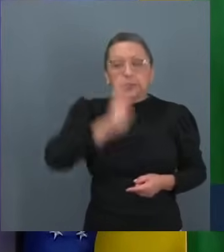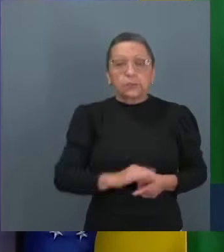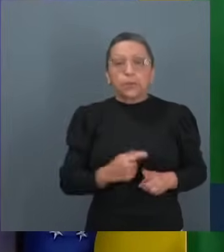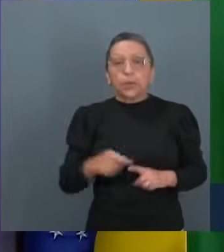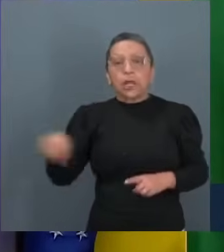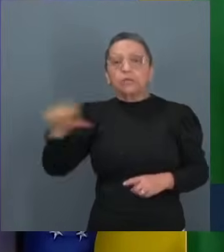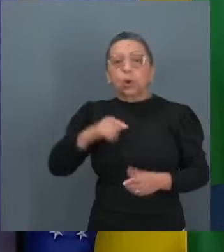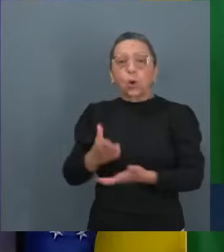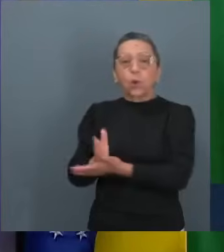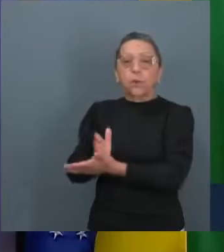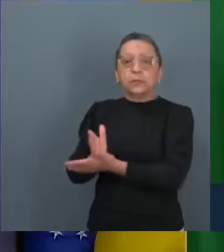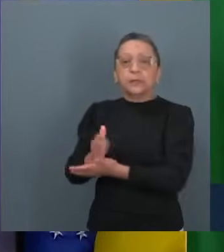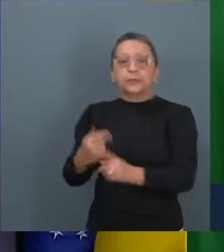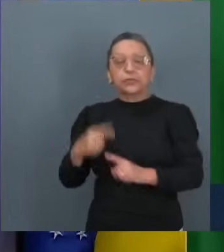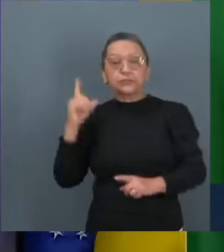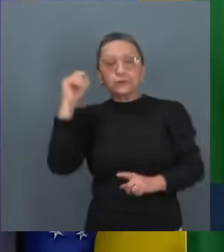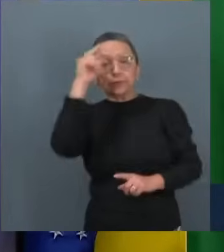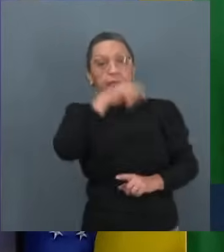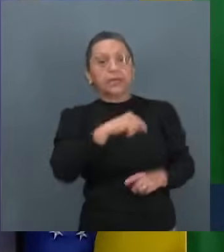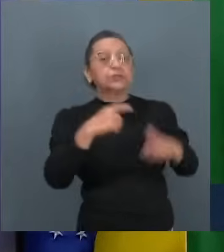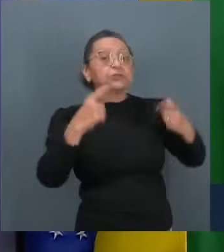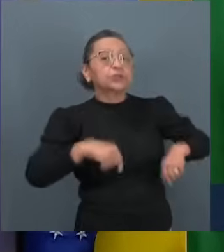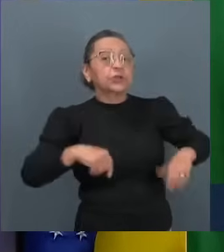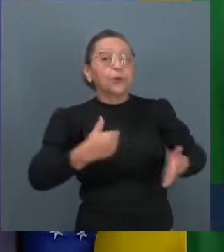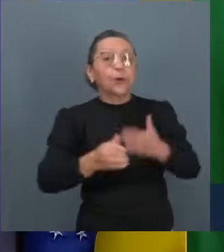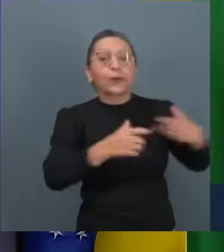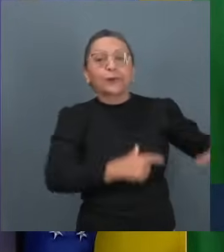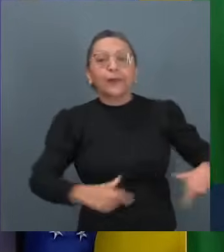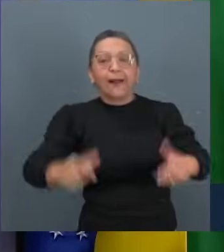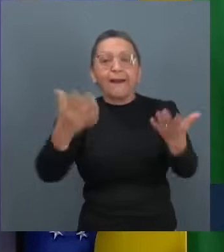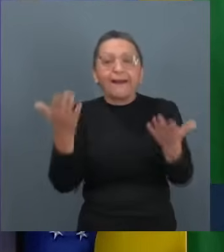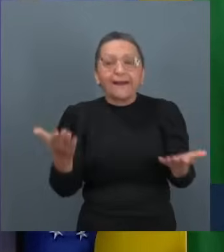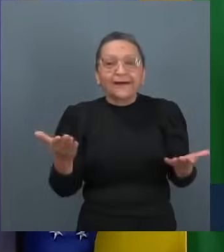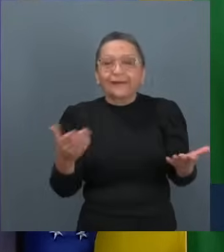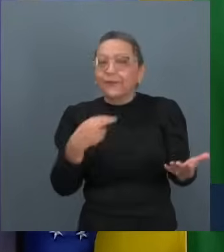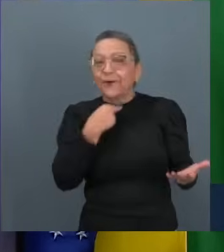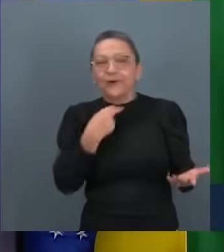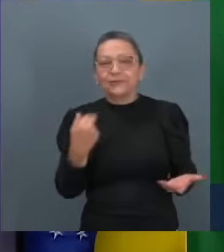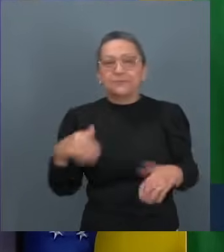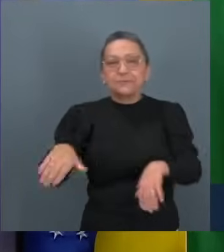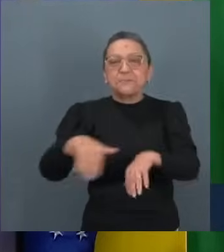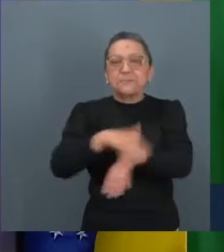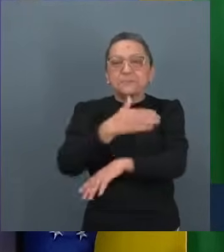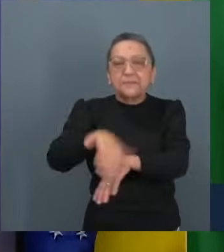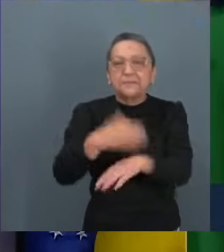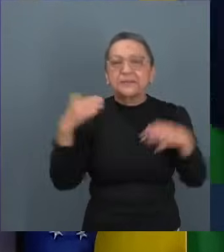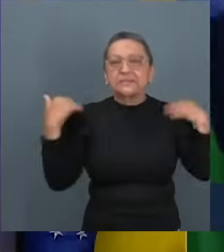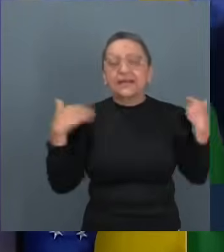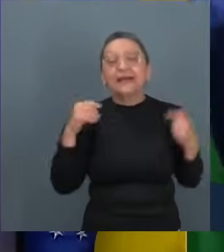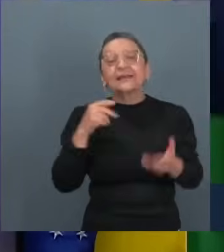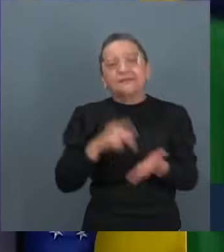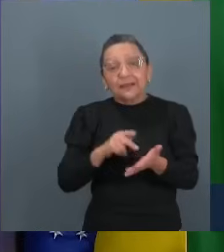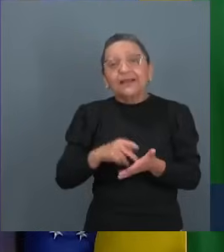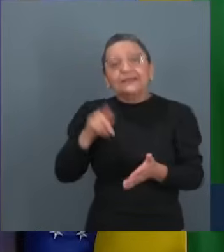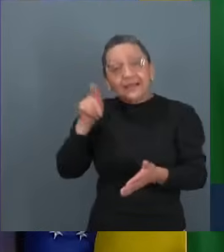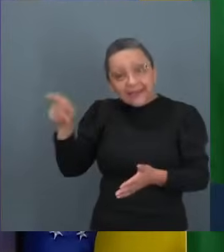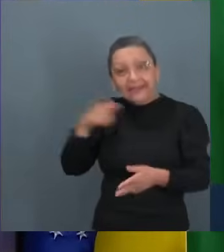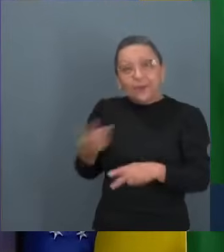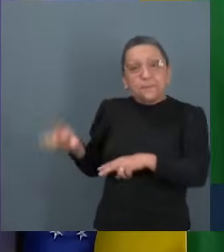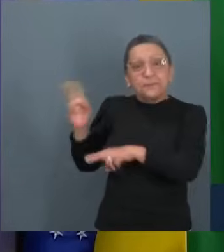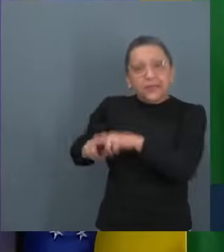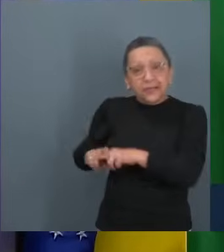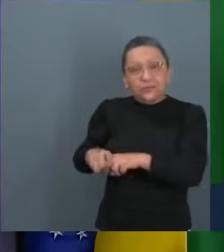por terem dificuldade de sair, sabe aonde? Nas ruas. Eles é que estão presos, estão prendendo